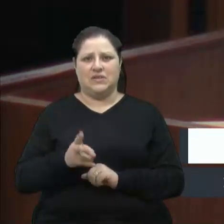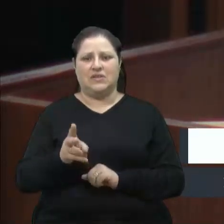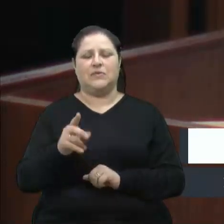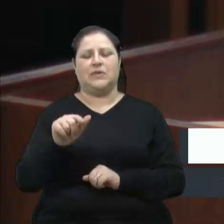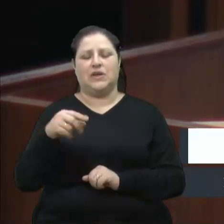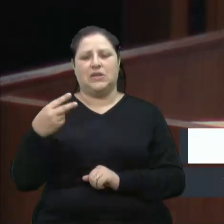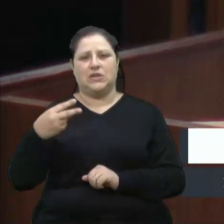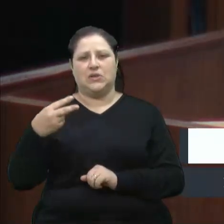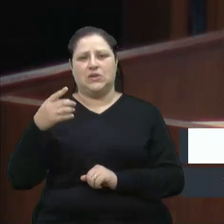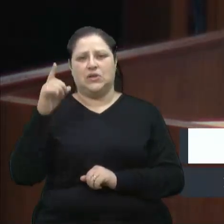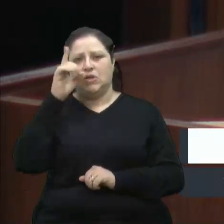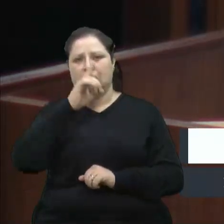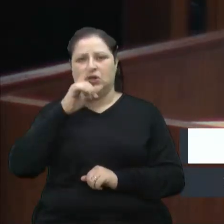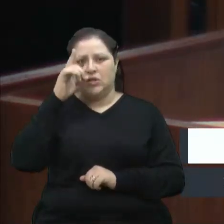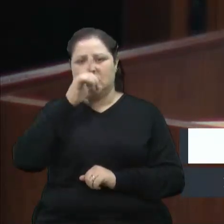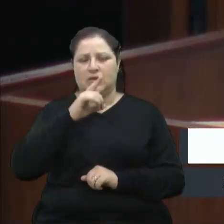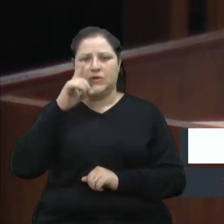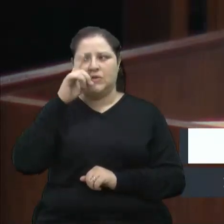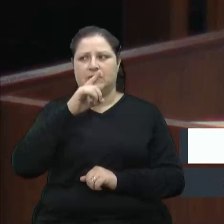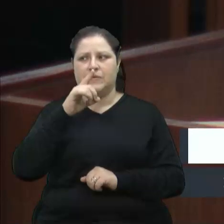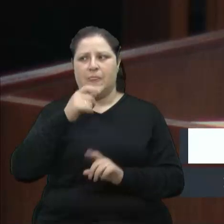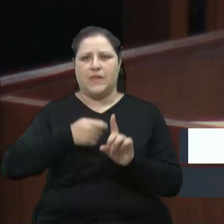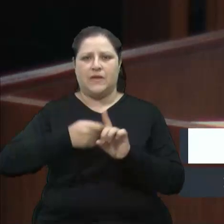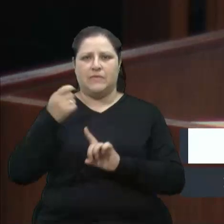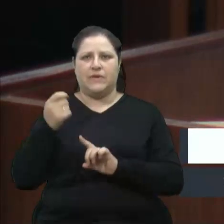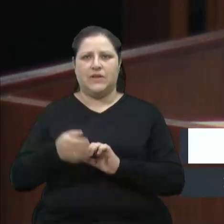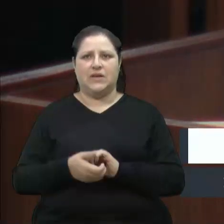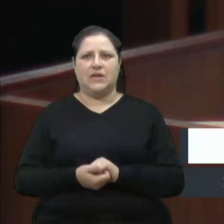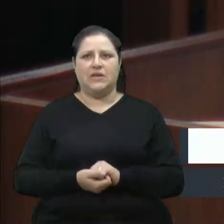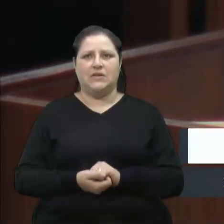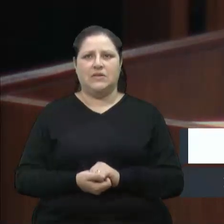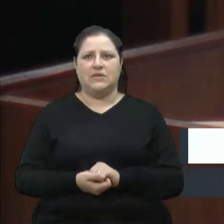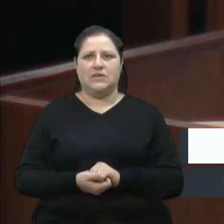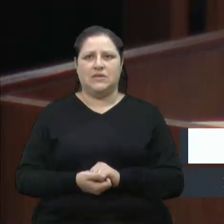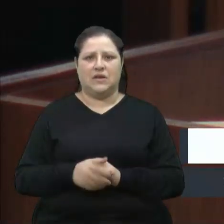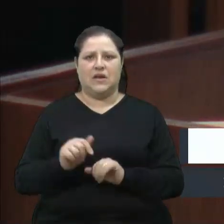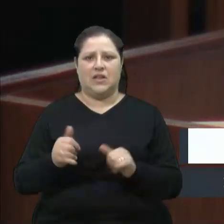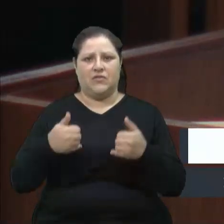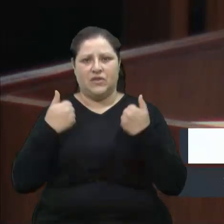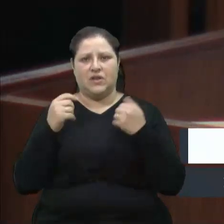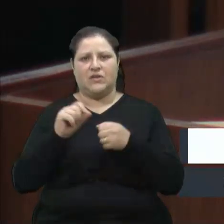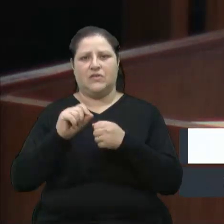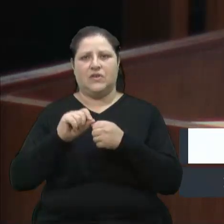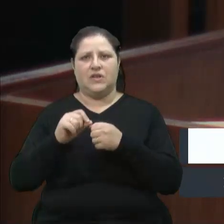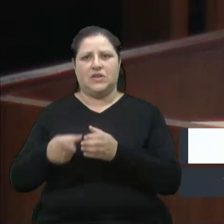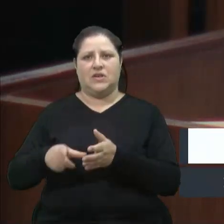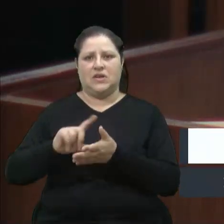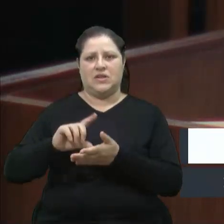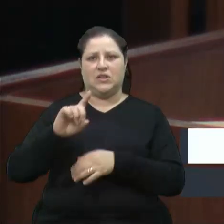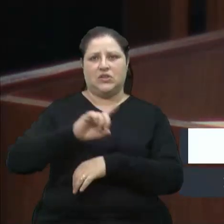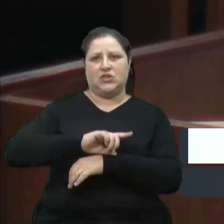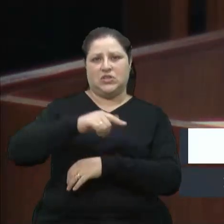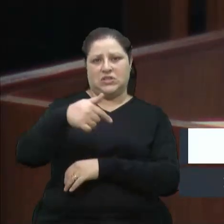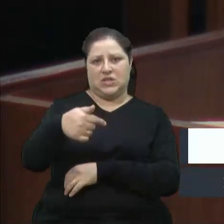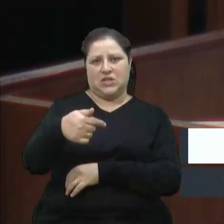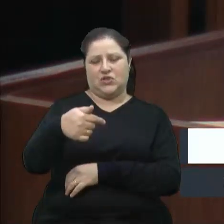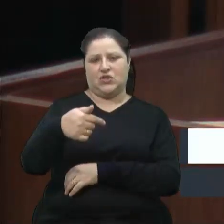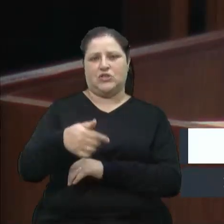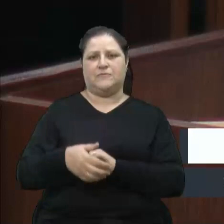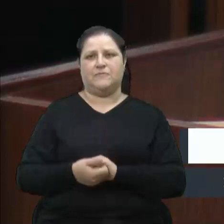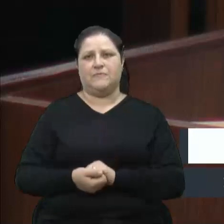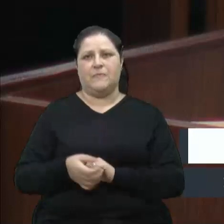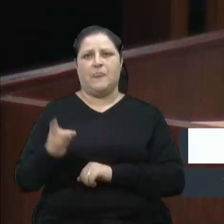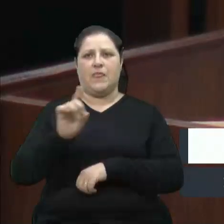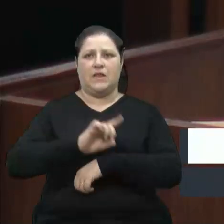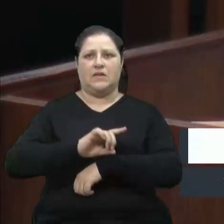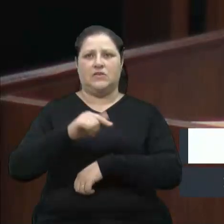segundo domingo do mês. Como é aniversário, aí antecipamos para fazer no dia 7. Então, 7